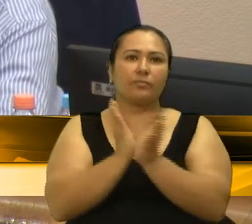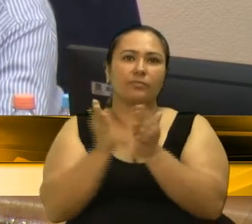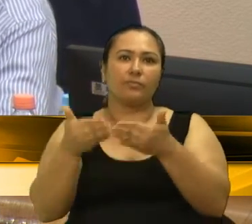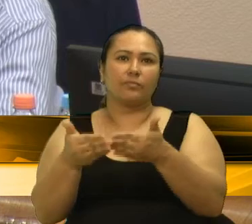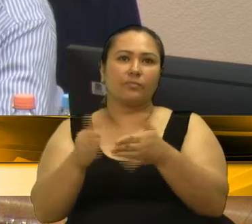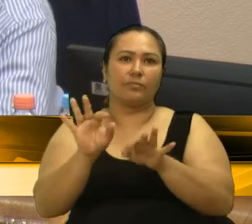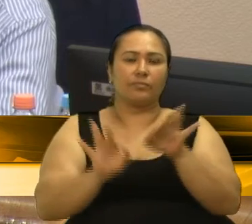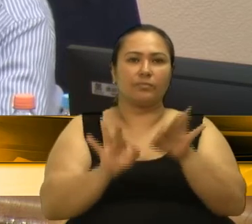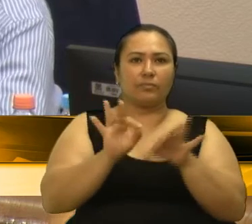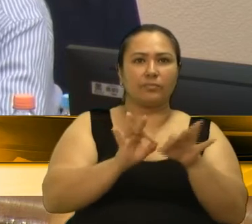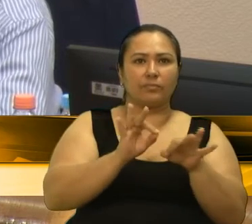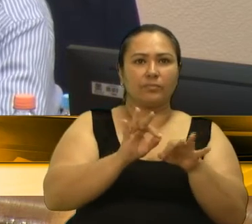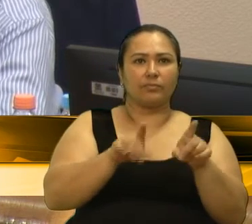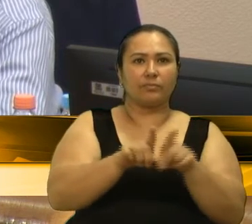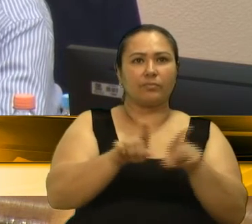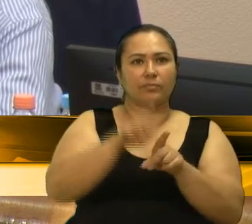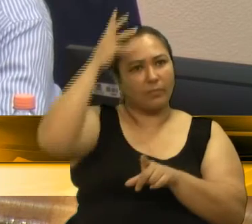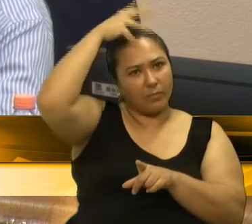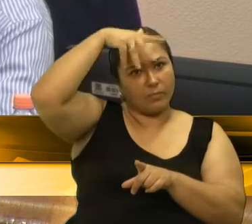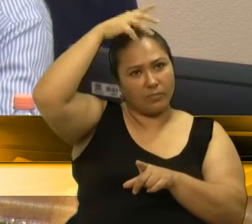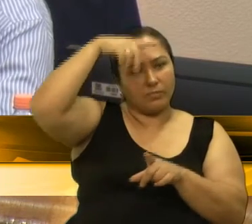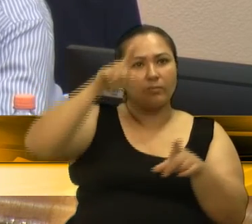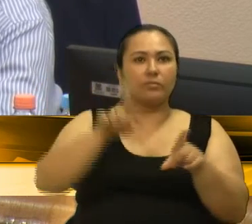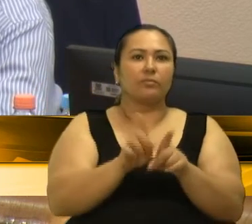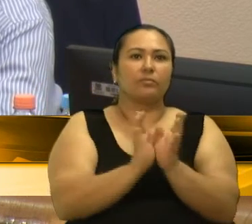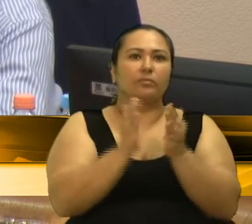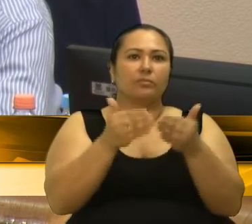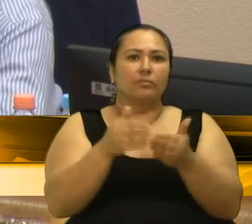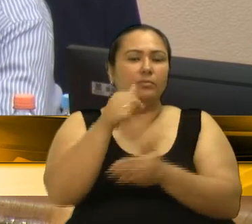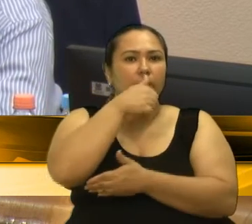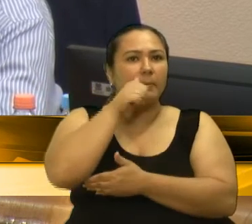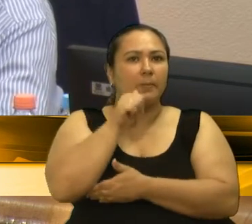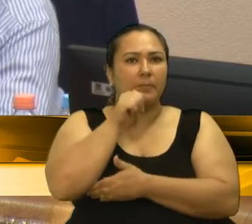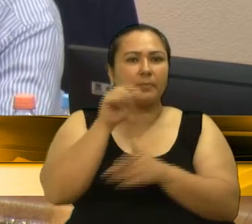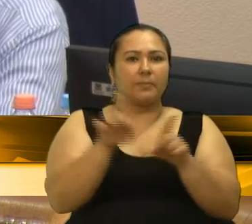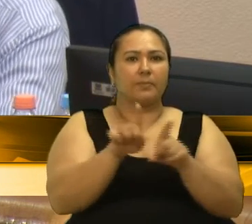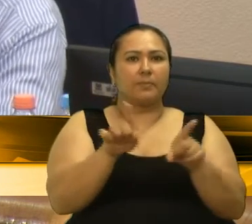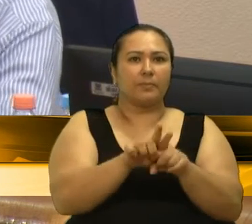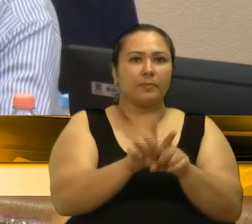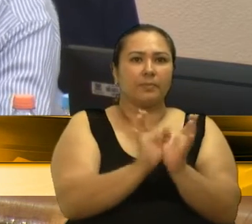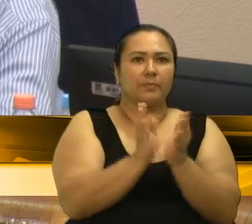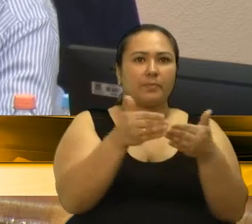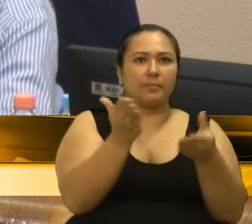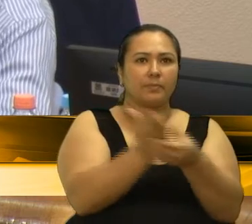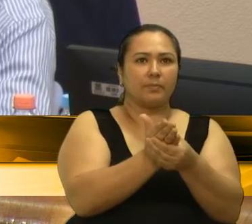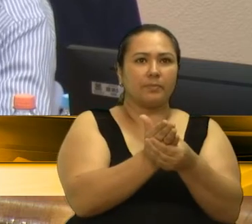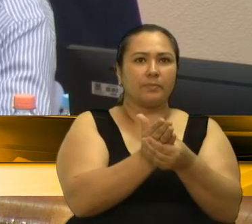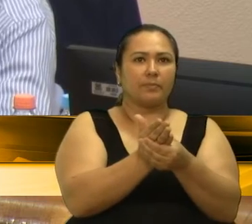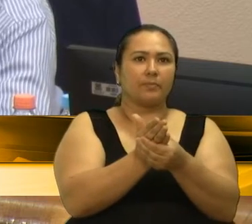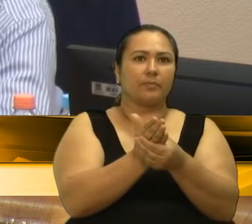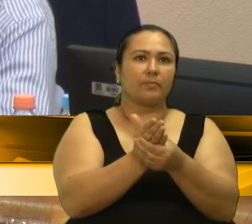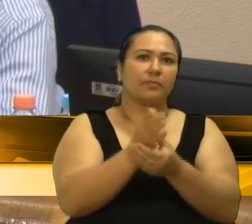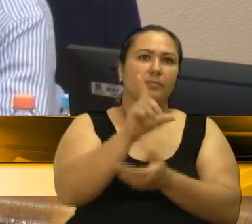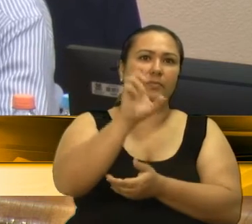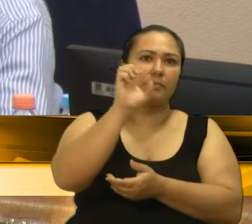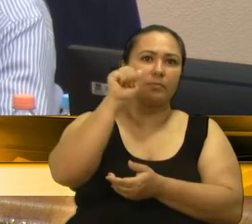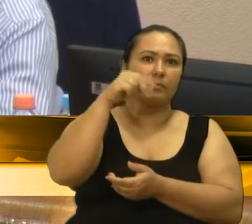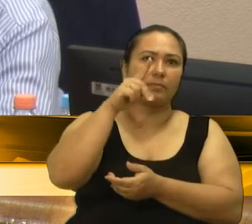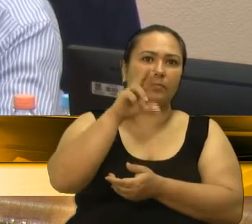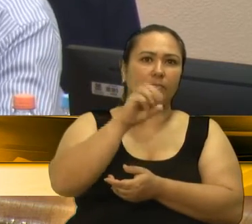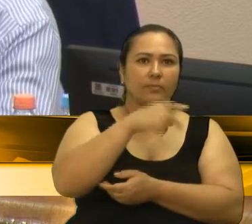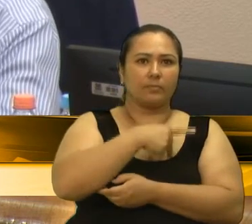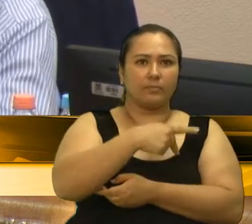Alceu Tomé, da relatora da comissão processante, vereadora Paula Iores, e do membro da comissão processante, vereador Eliandro Fiuza Gonçalves. Presente